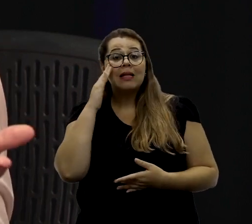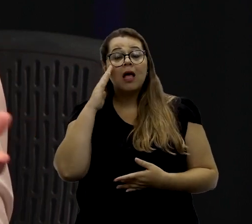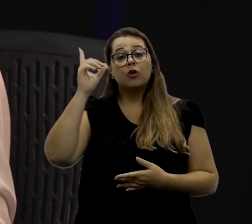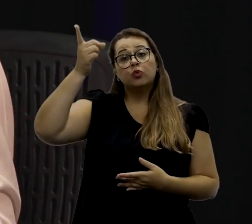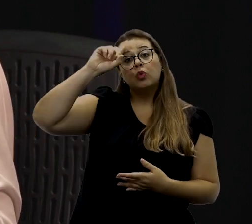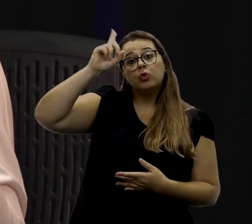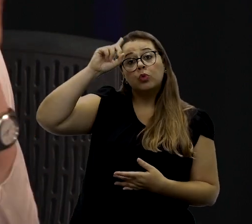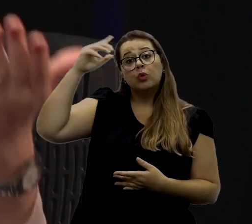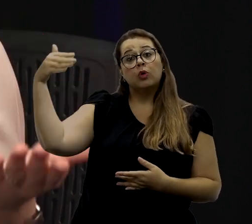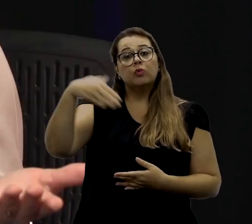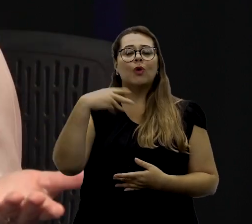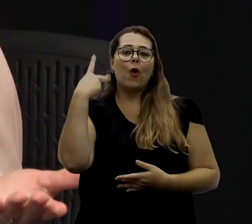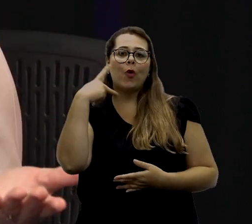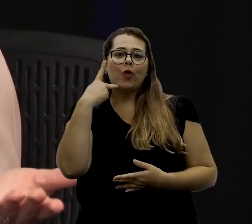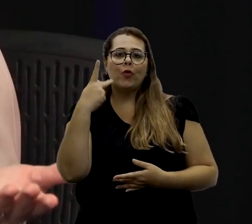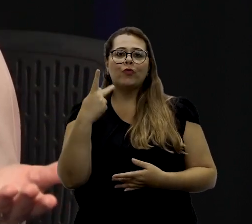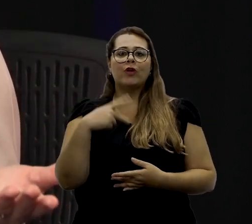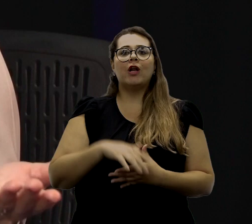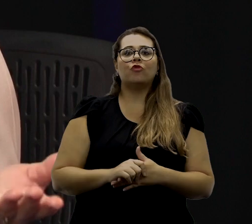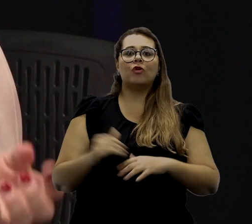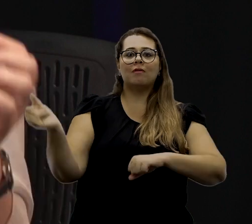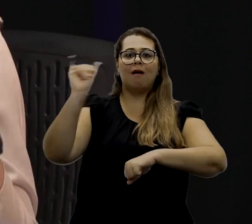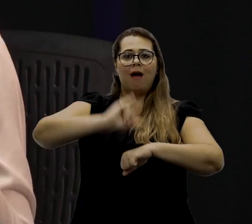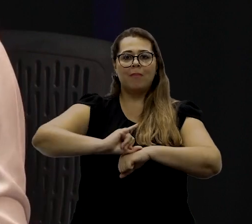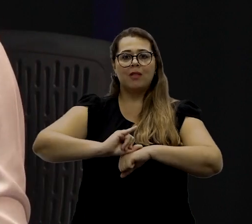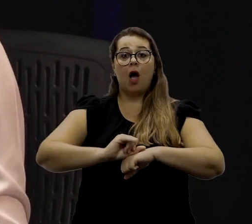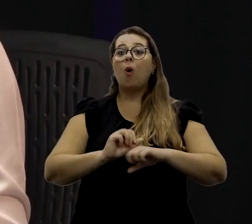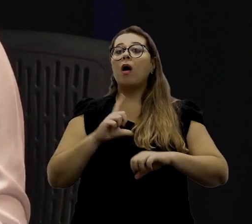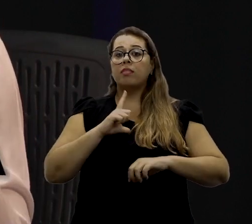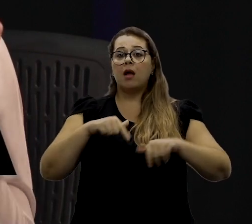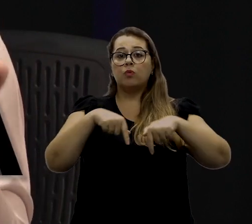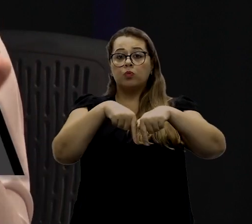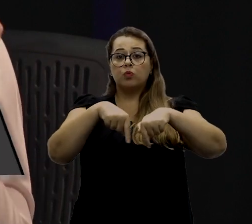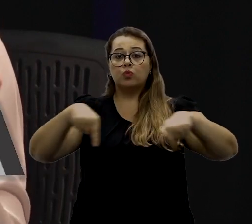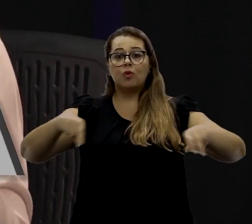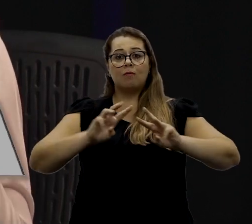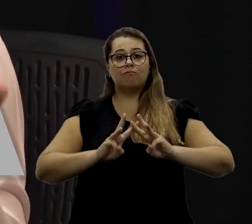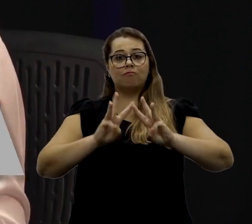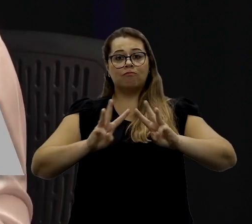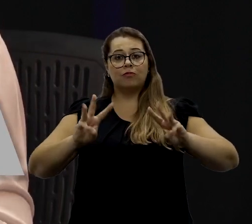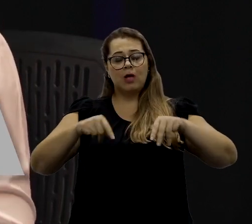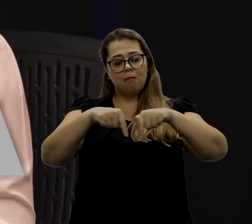por dentro da rotina dos vereadores da capital pelo site